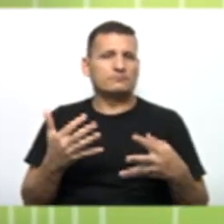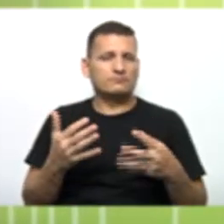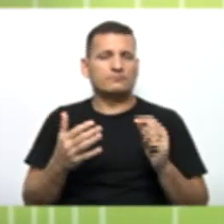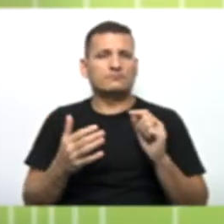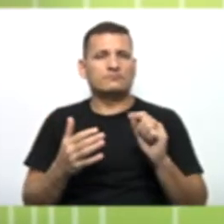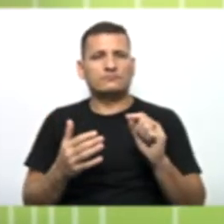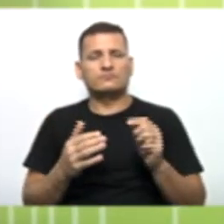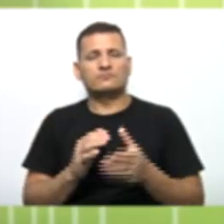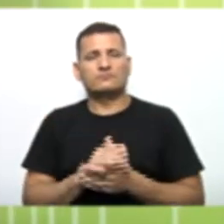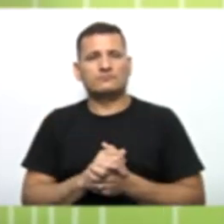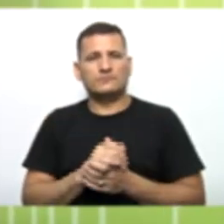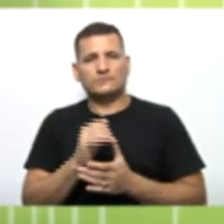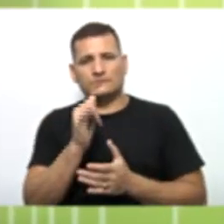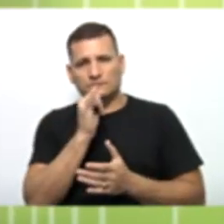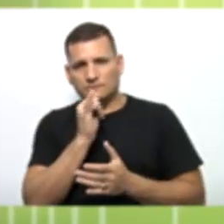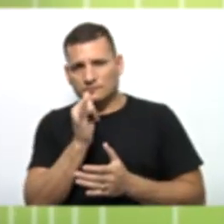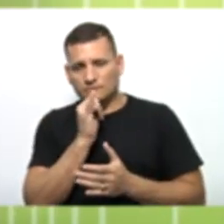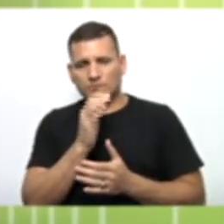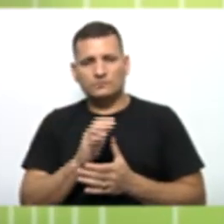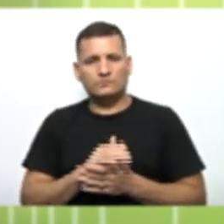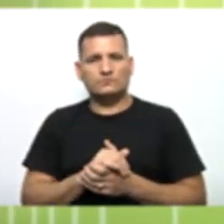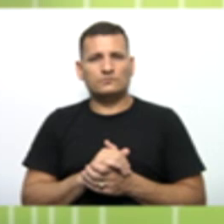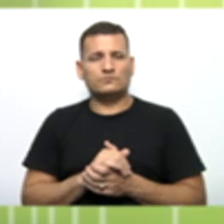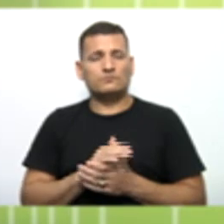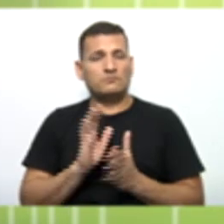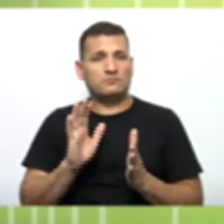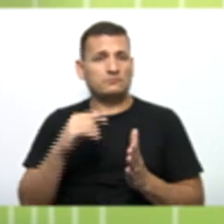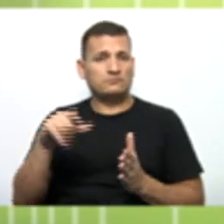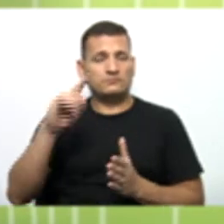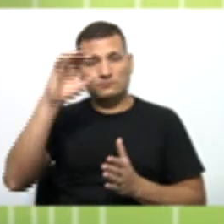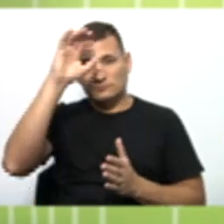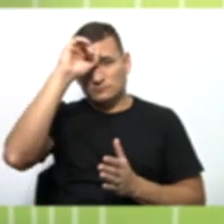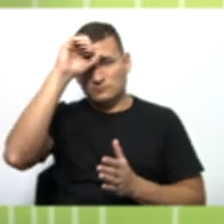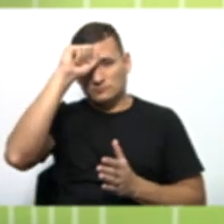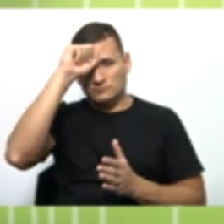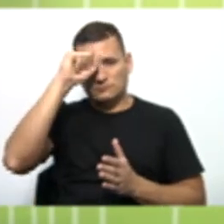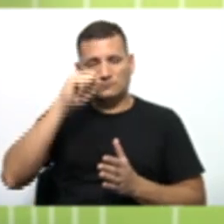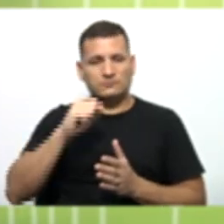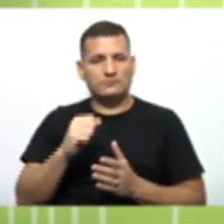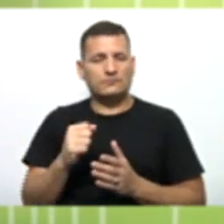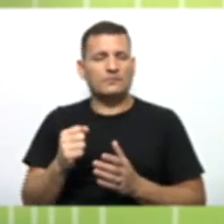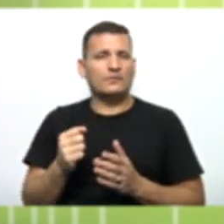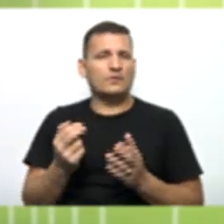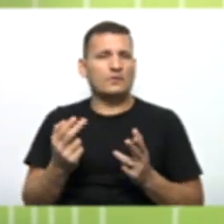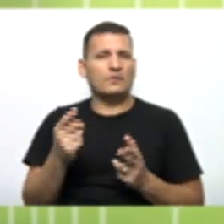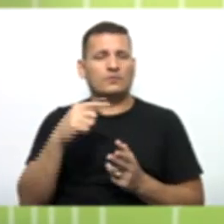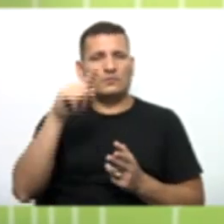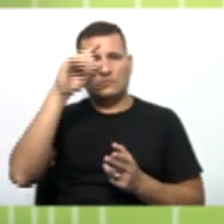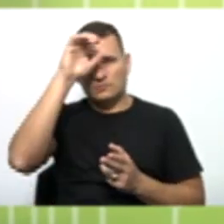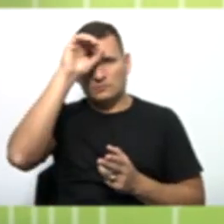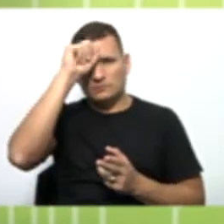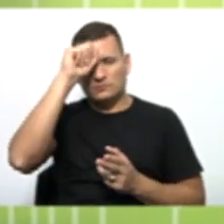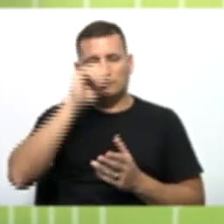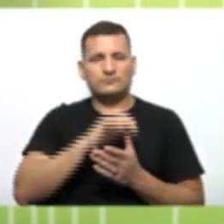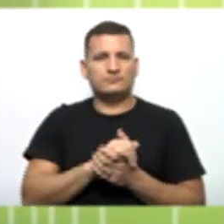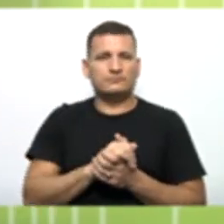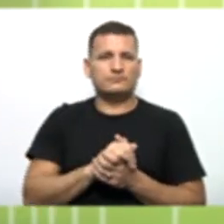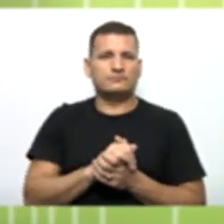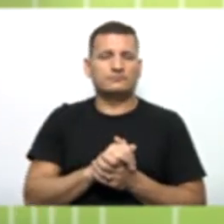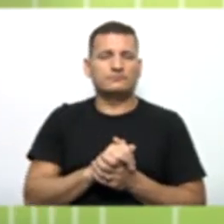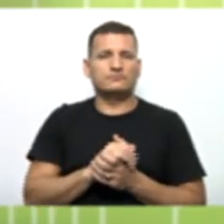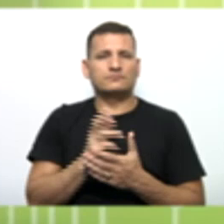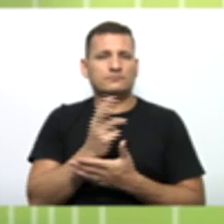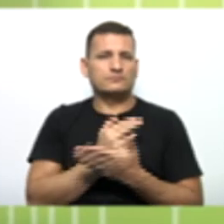alguns exemplos, mas vocês vão aprender ele, igual que vocês aprenderam o diagrama de caso de uso, igual vocês